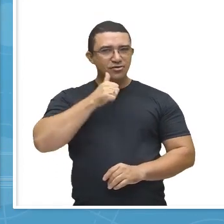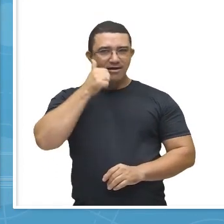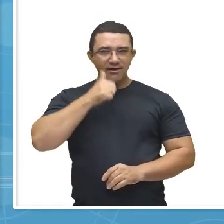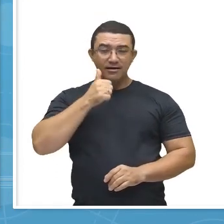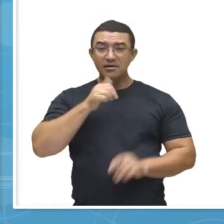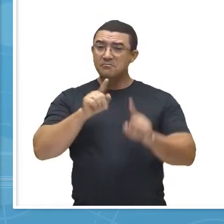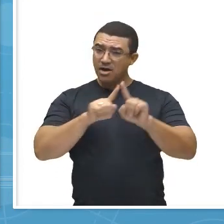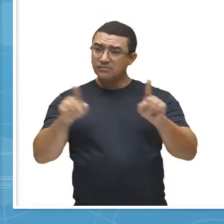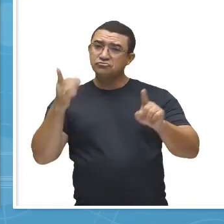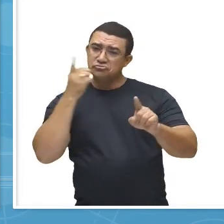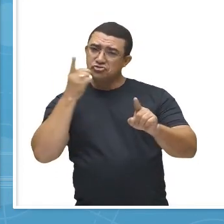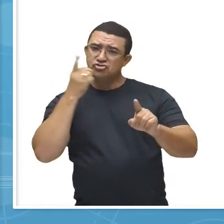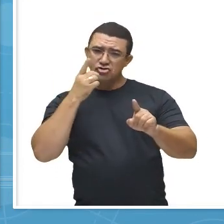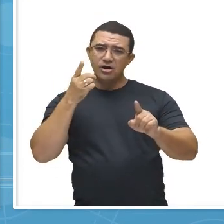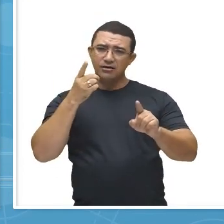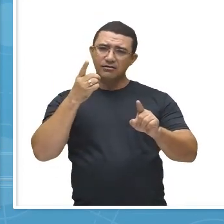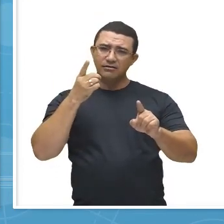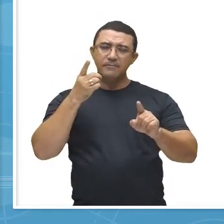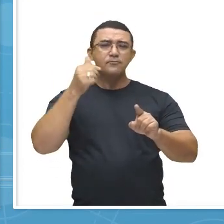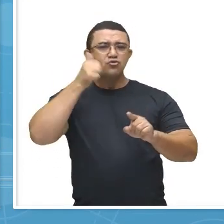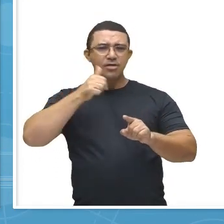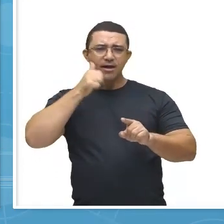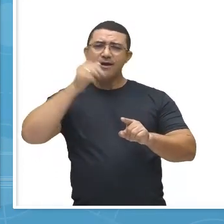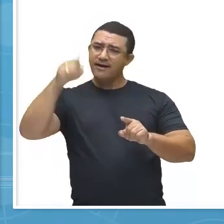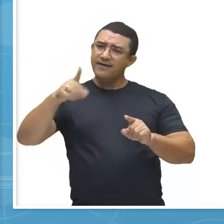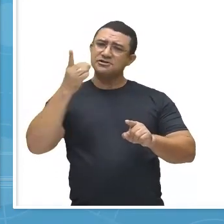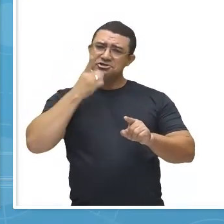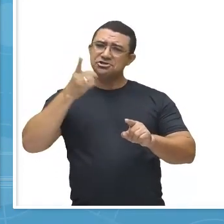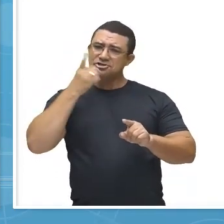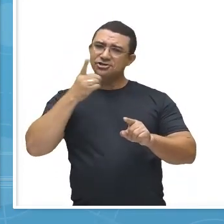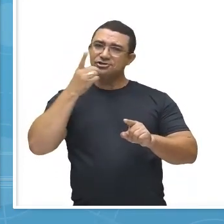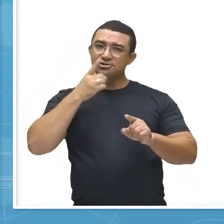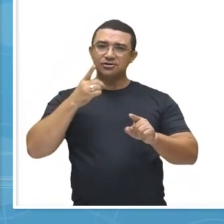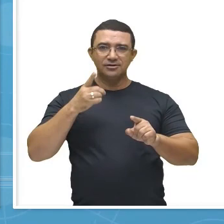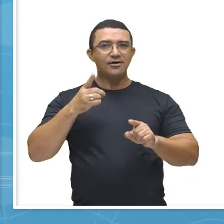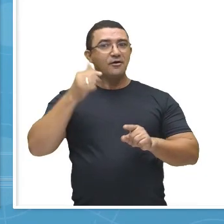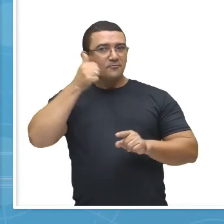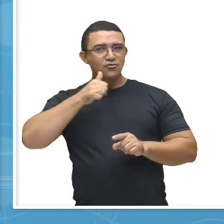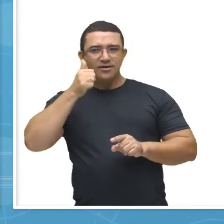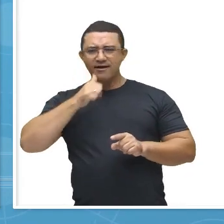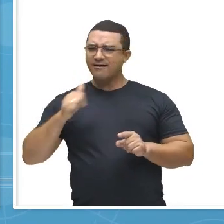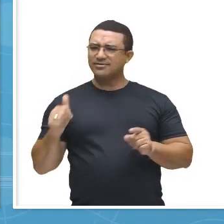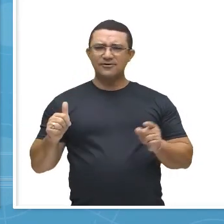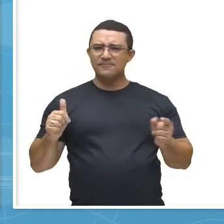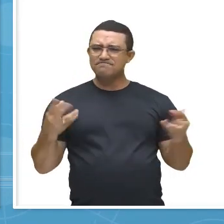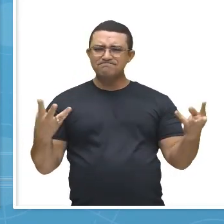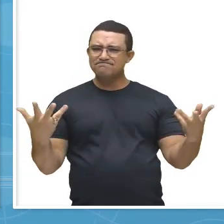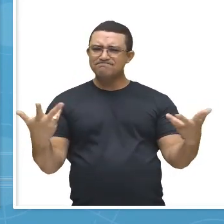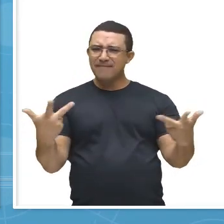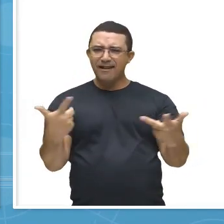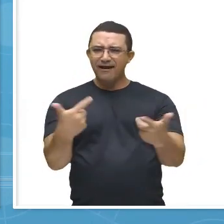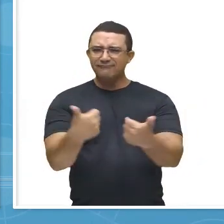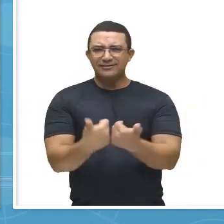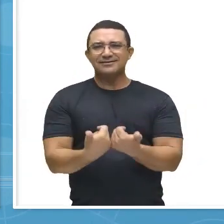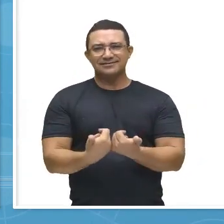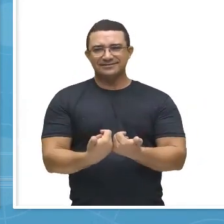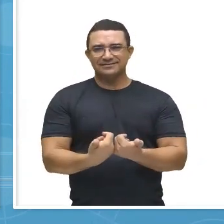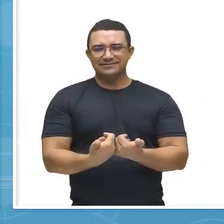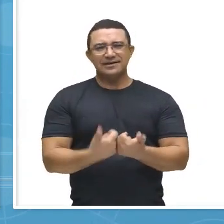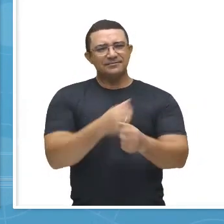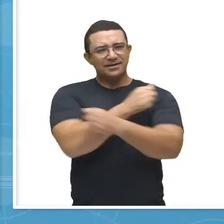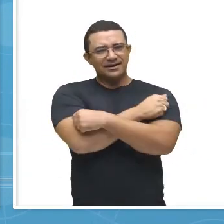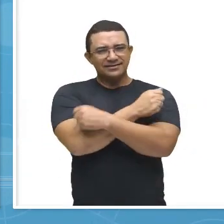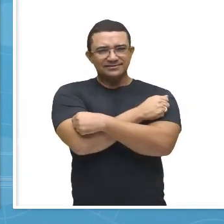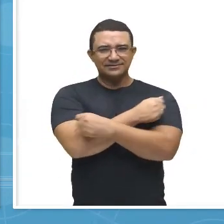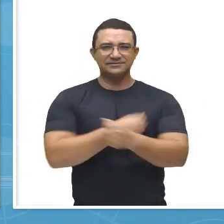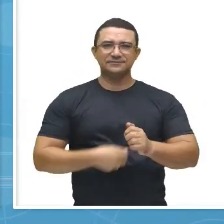todo dia. As mulheres das nossas vidas são maravilhosas, vocês, principalmente que estão nos acompanhando. Aquele abraço. Vamos lá, então. Um